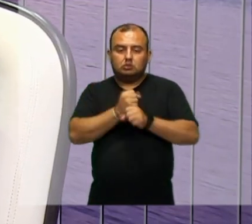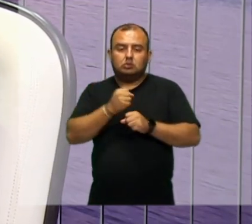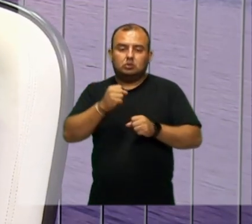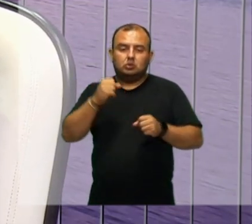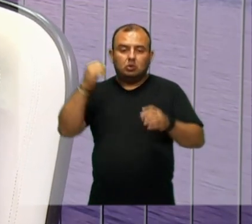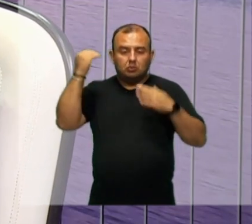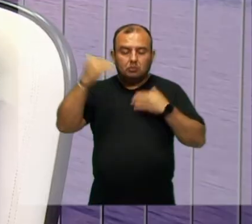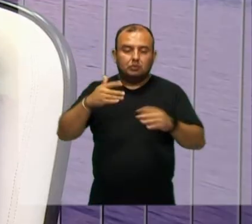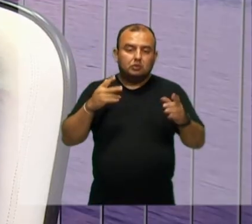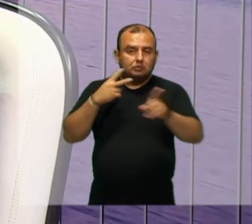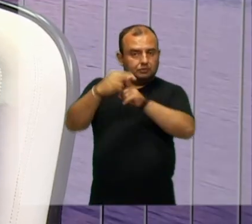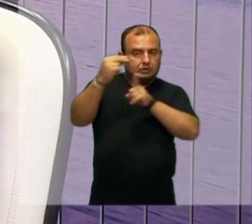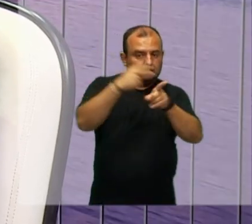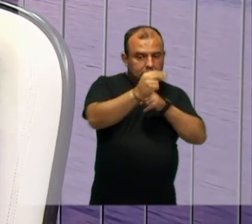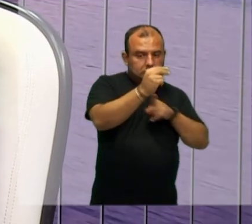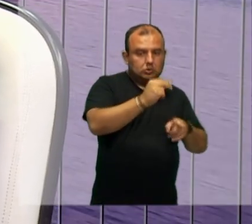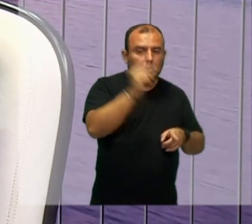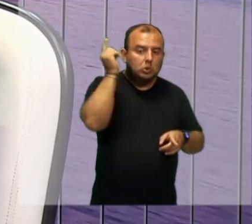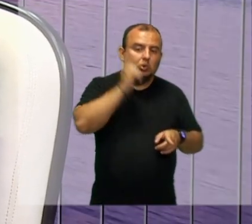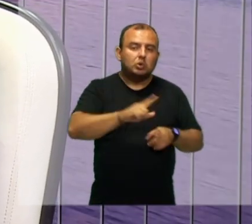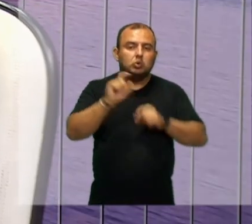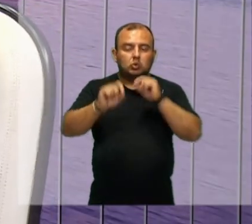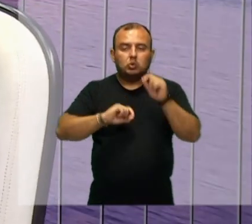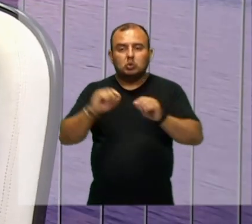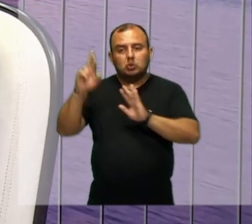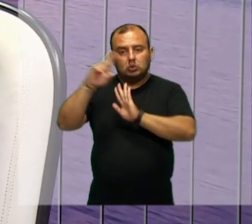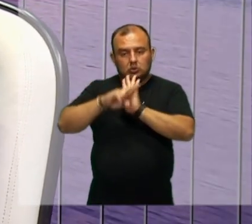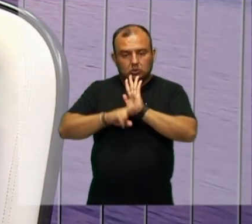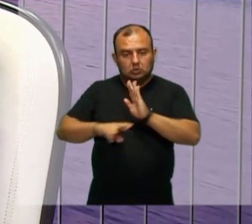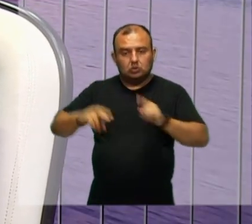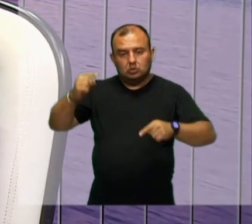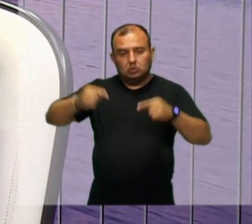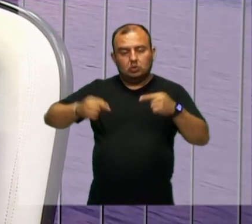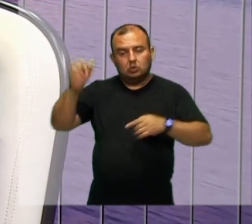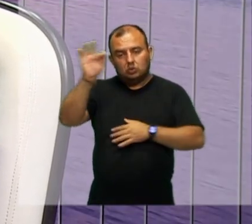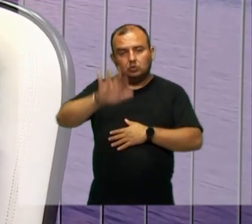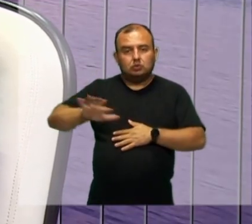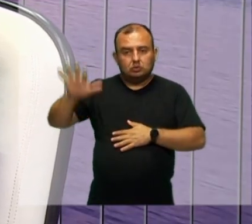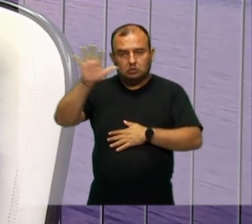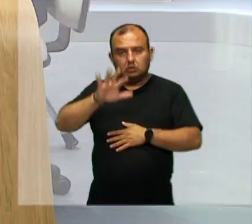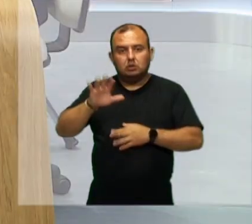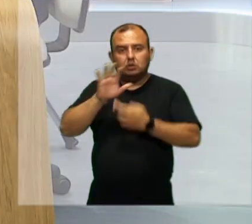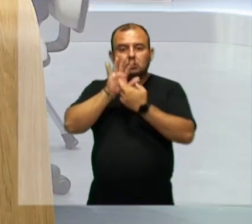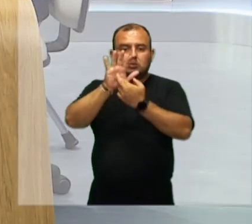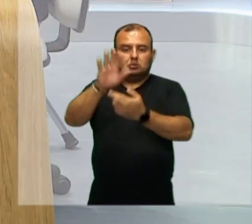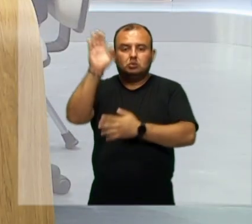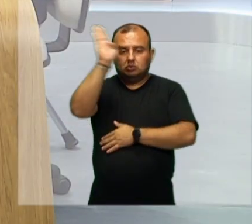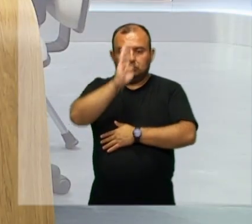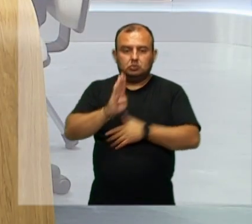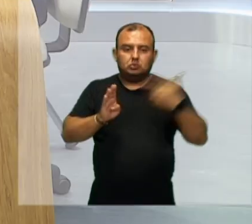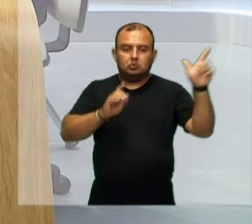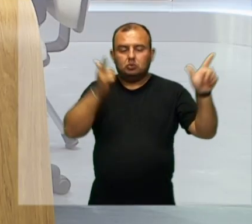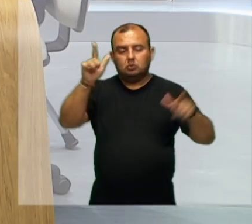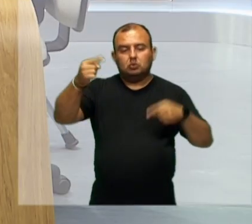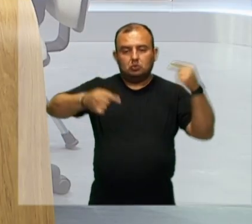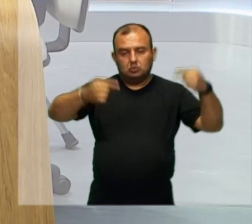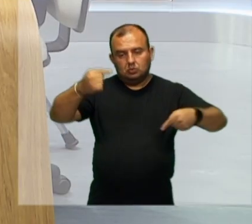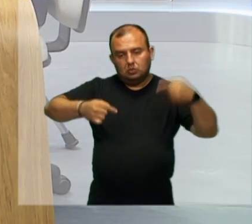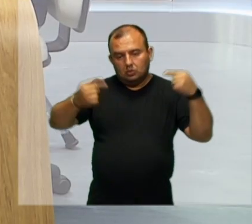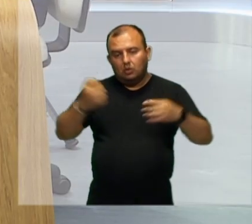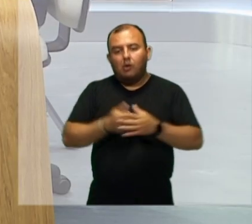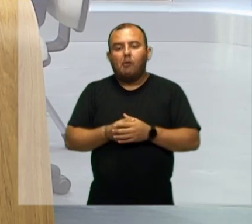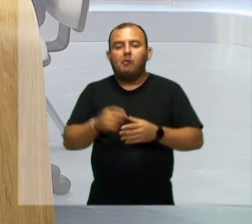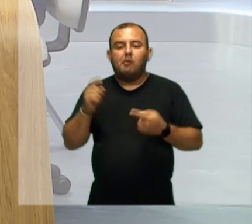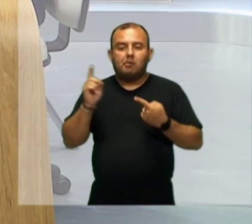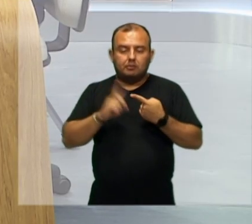suas provas, eles adquiriram, por regulamento da Confederação Brasileira, o direito de representar o Brasil nessas outras competições, que valem...